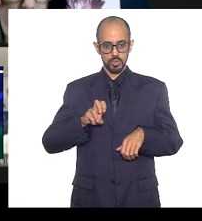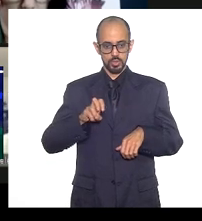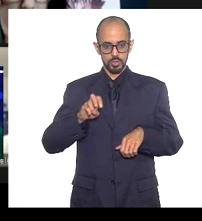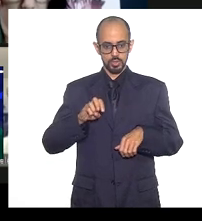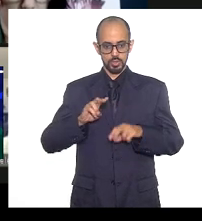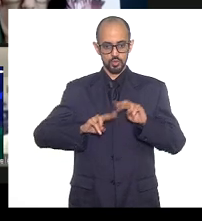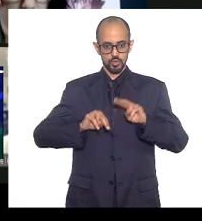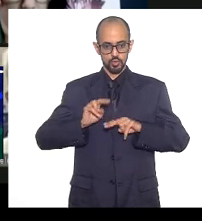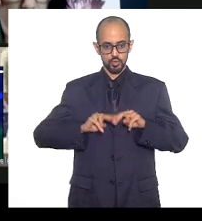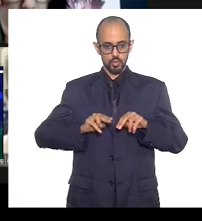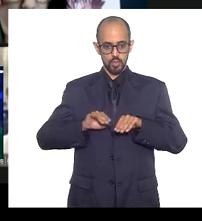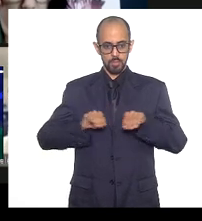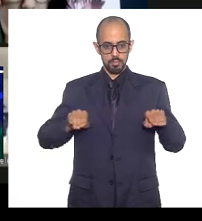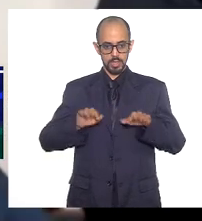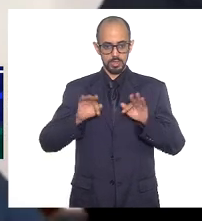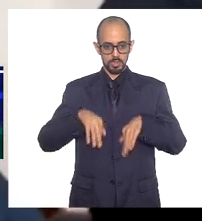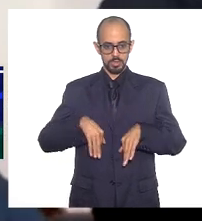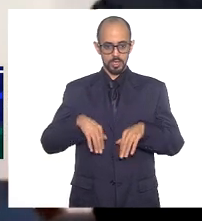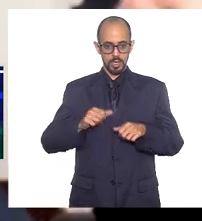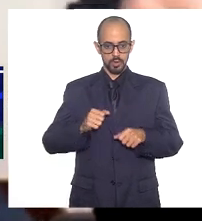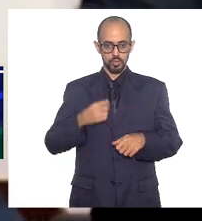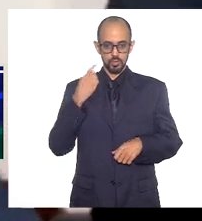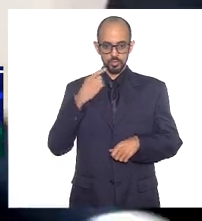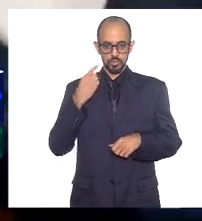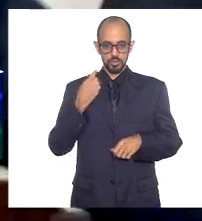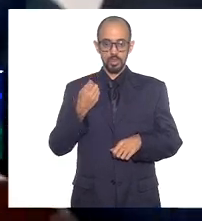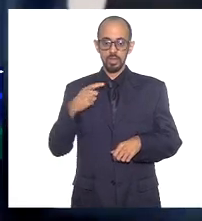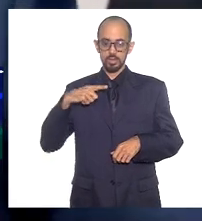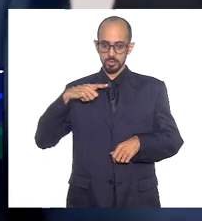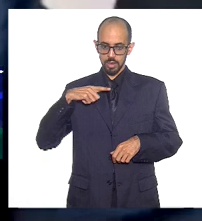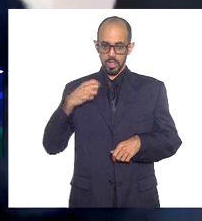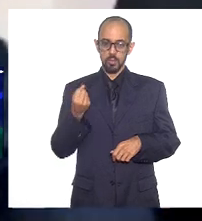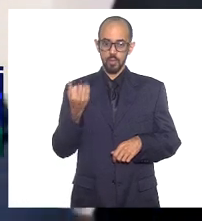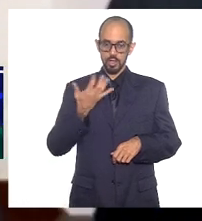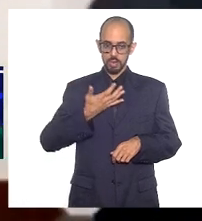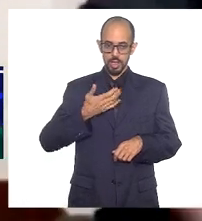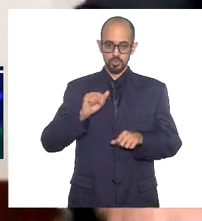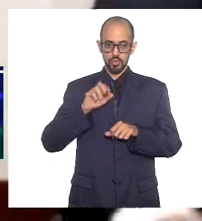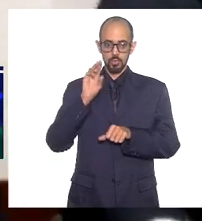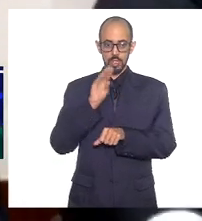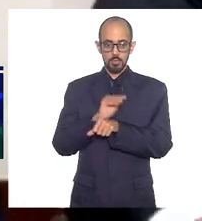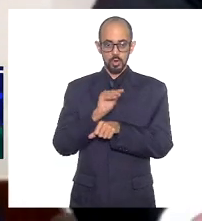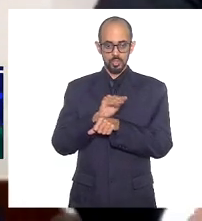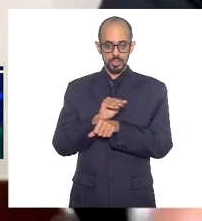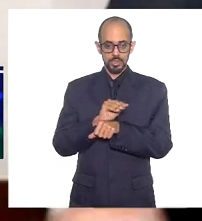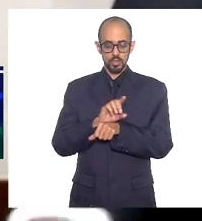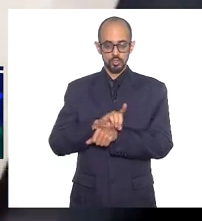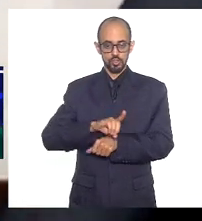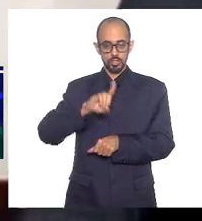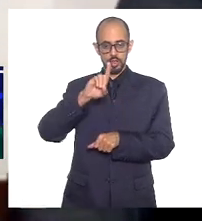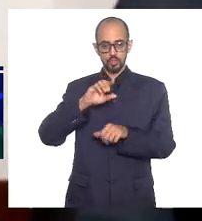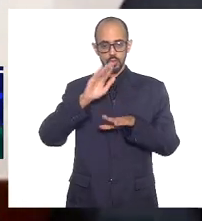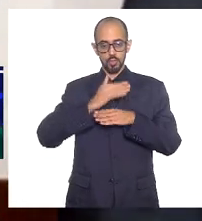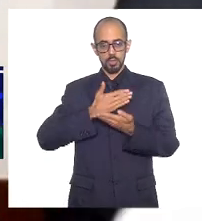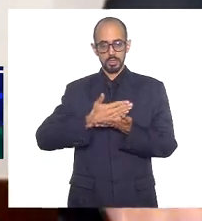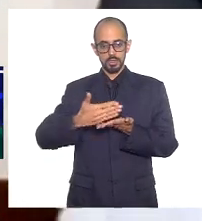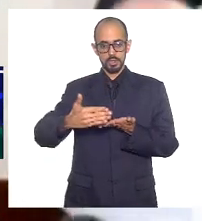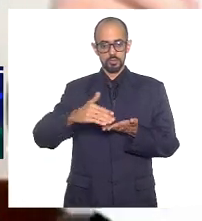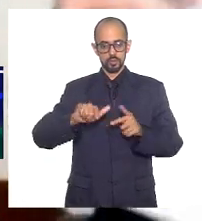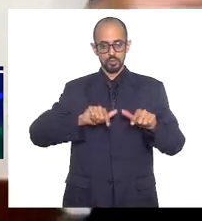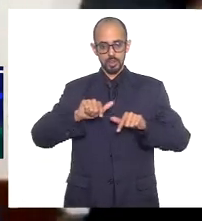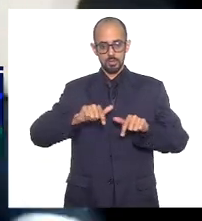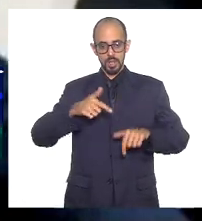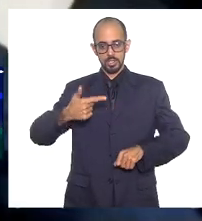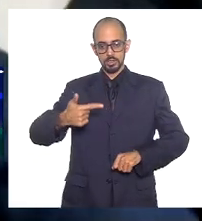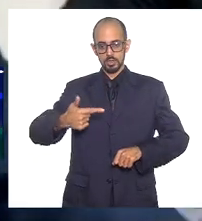encerrada havendo um número legal sobre a proteção de Deus iniciamos os nossos trabalhos está aberta a segunda